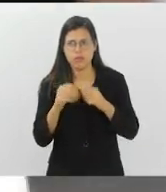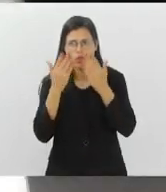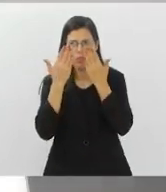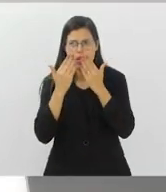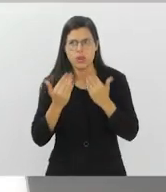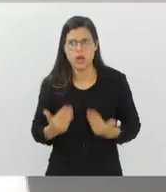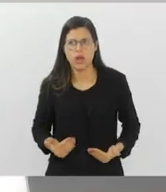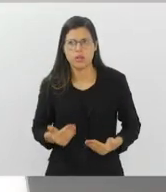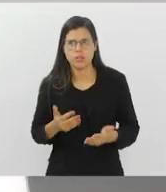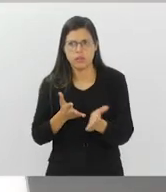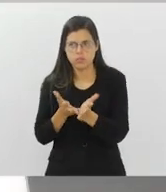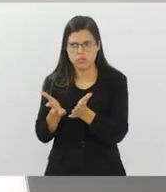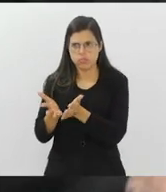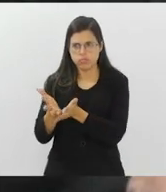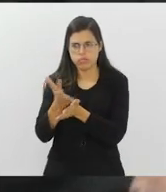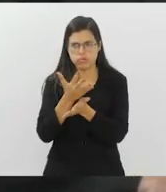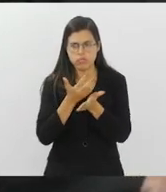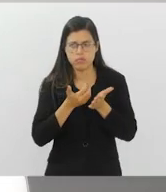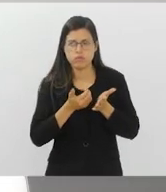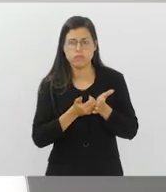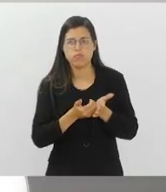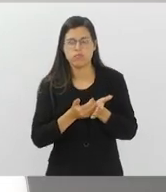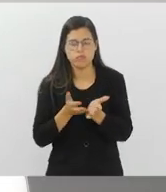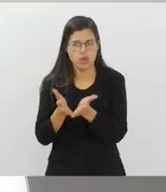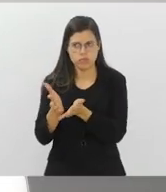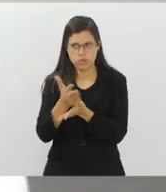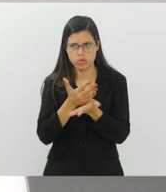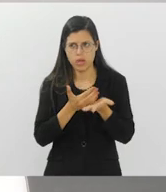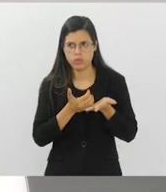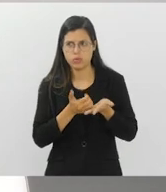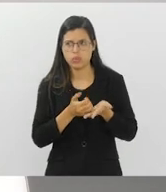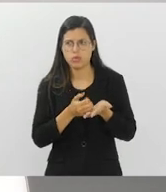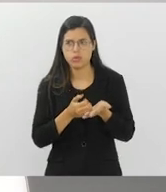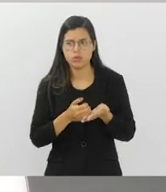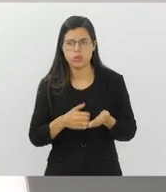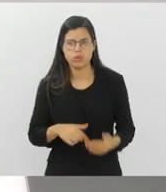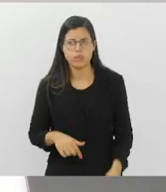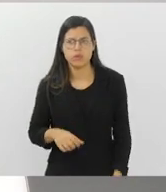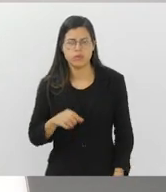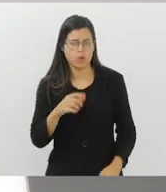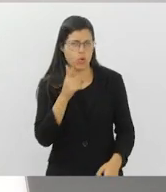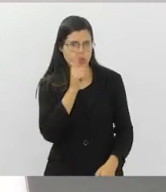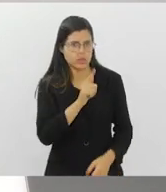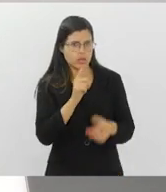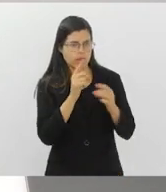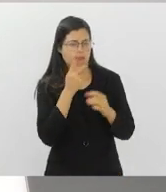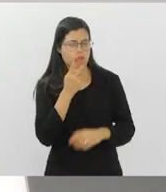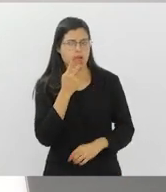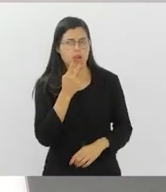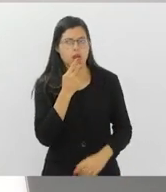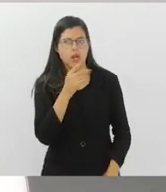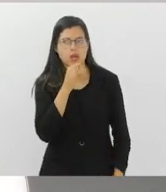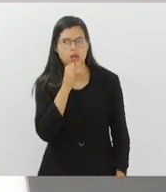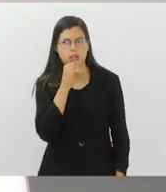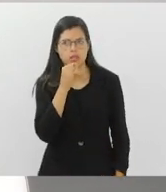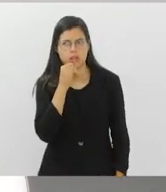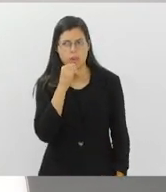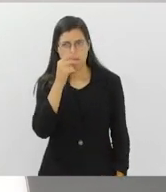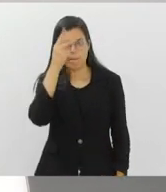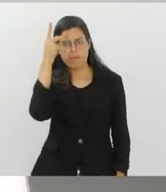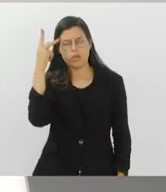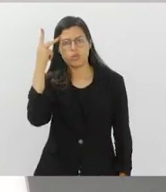periódica do seu banco de dados? Sim, fazemos. O senhor consegue, por exemplo, dizer que se aquela pessoa, que uma determinada pessoa está de